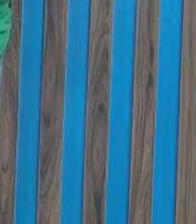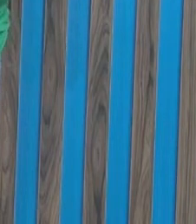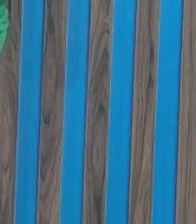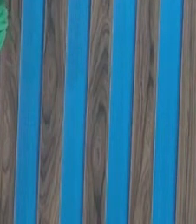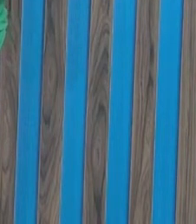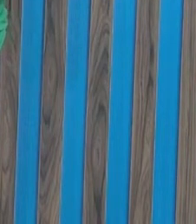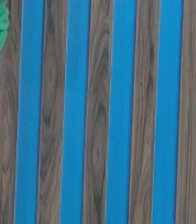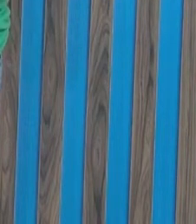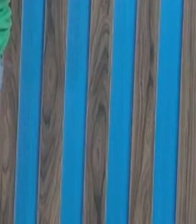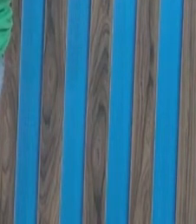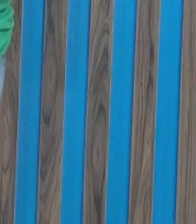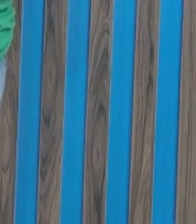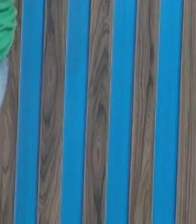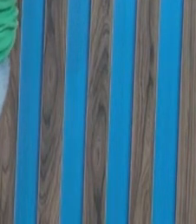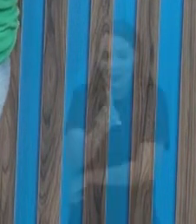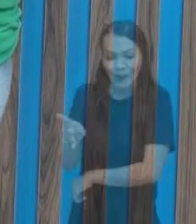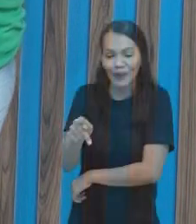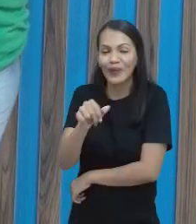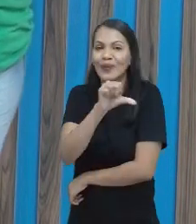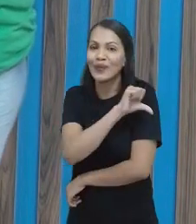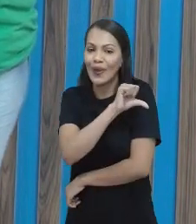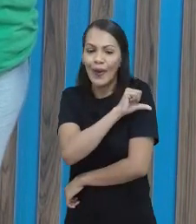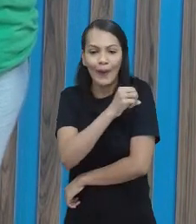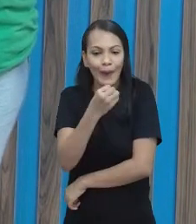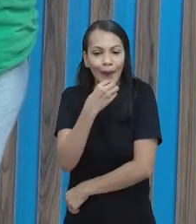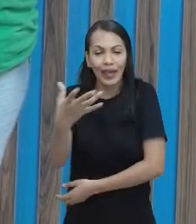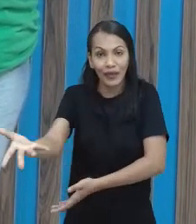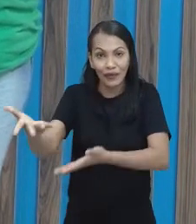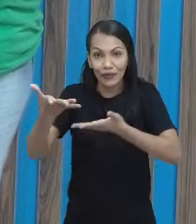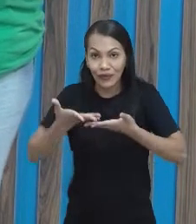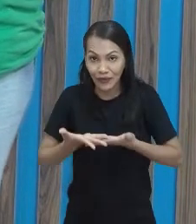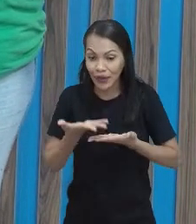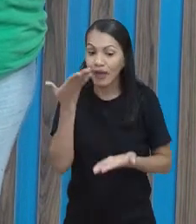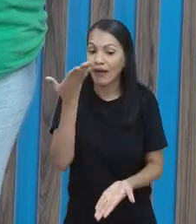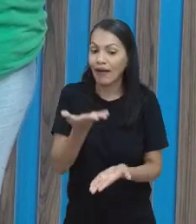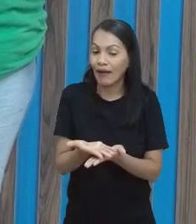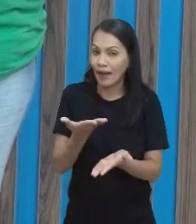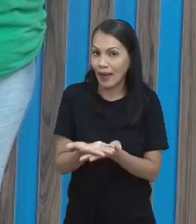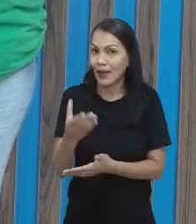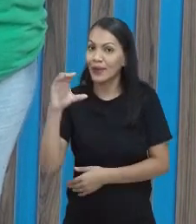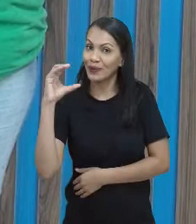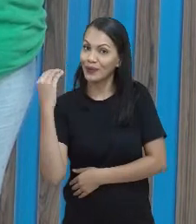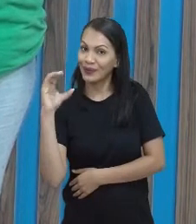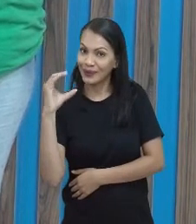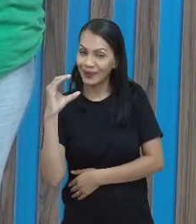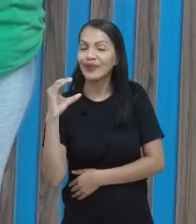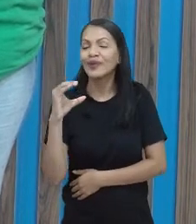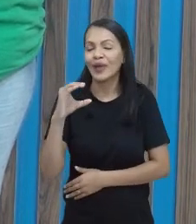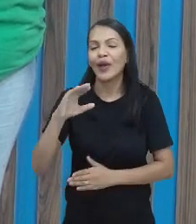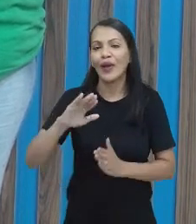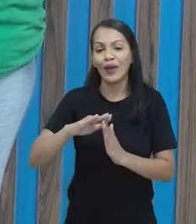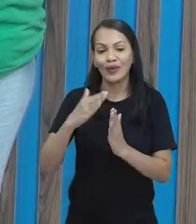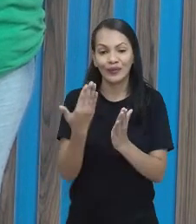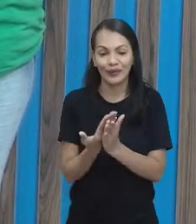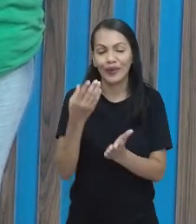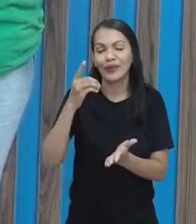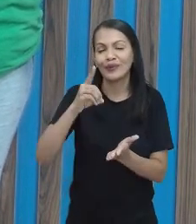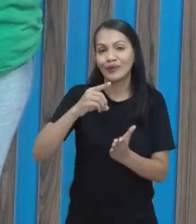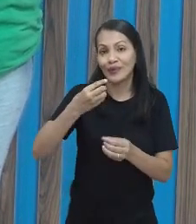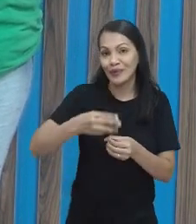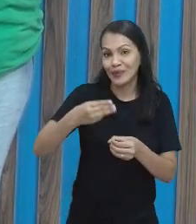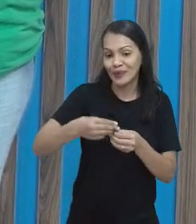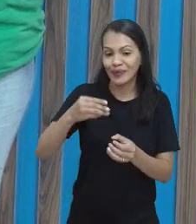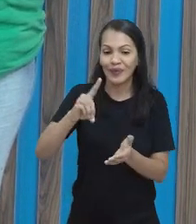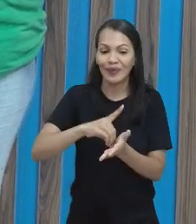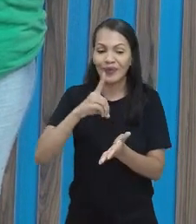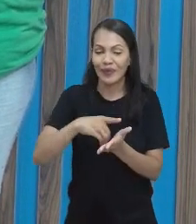Olá, estudantes e professores do nono ano, sejam muito bem-vindos a mais essa aula de ciências da Escola Municipal para Aulas Digitais.